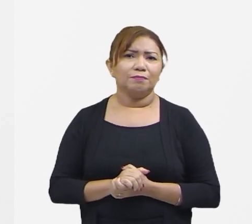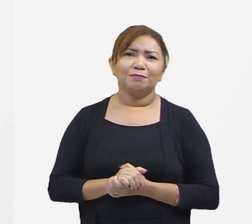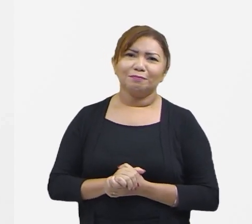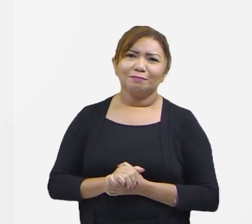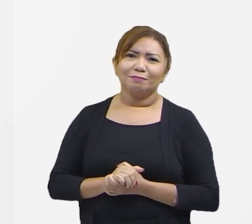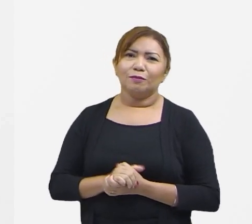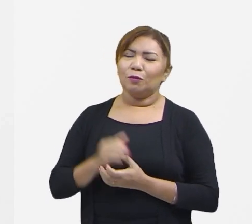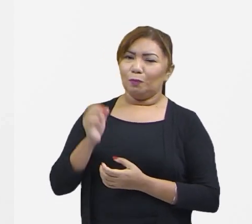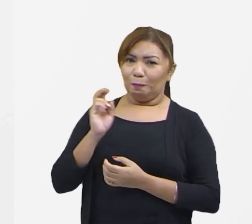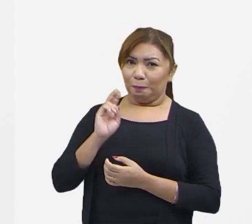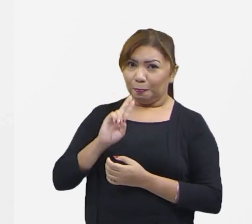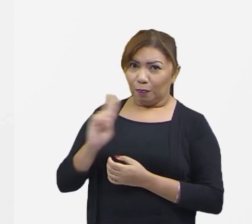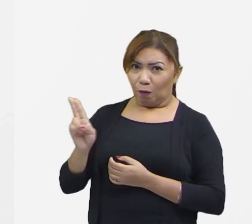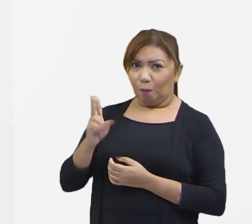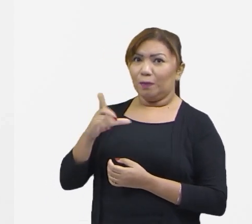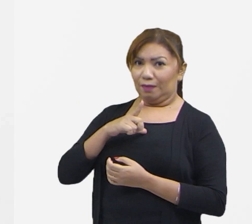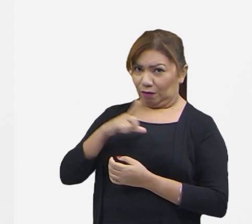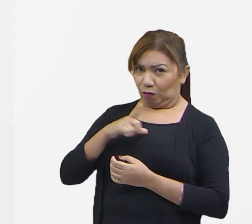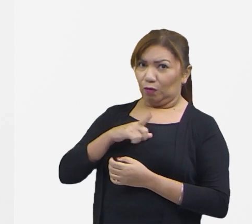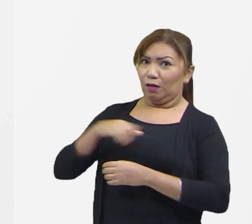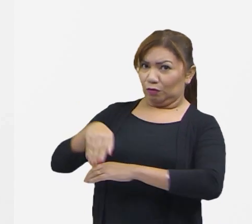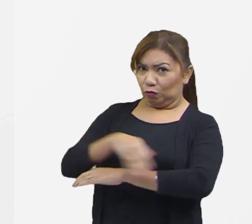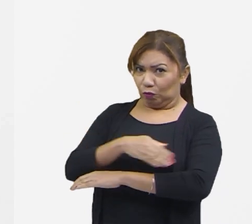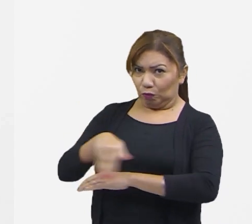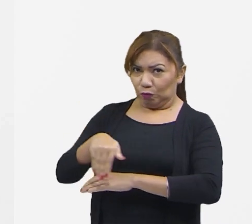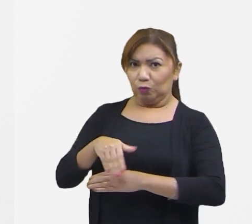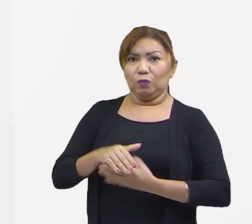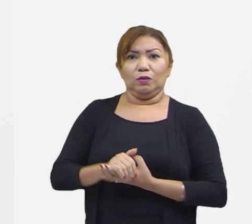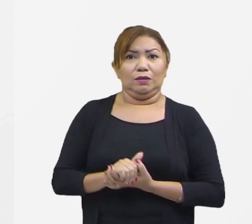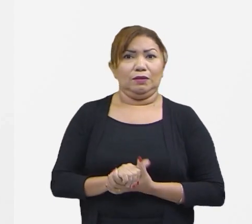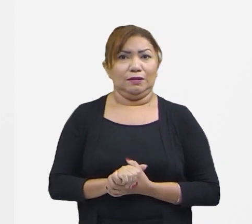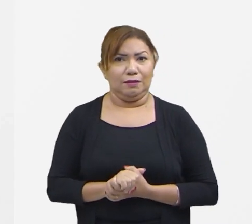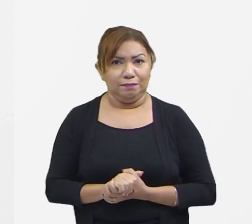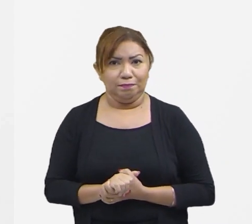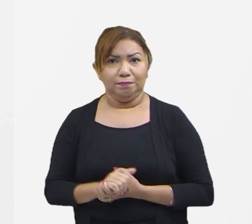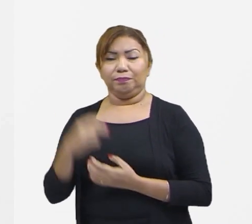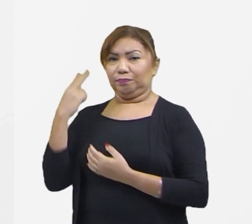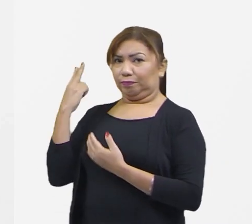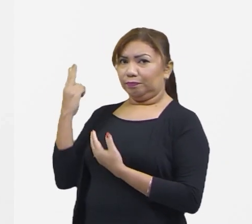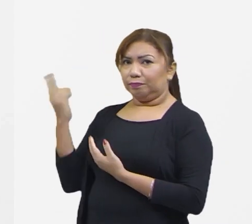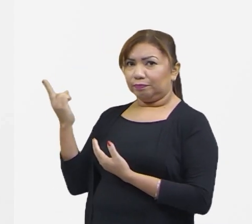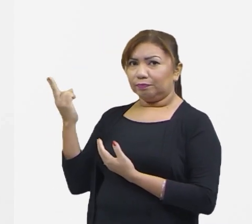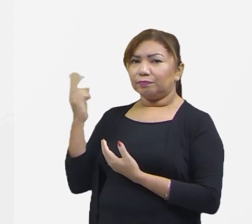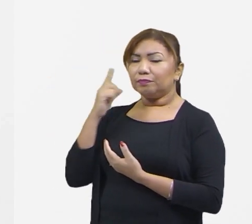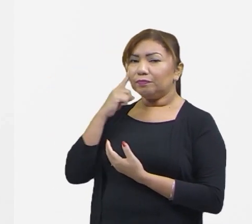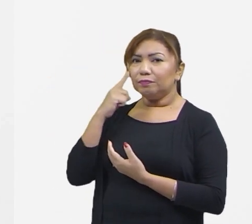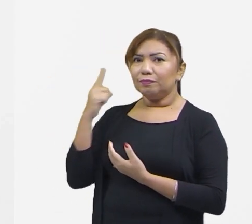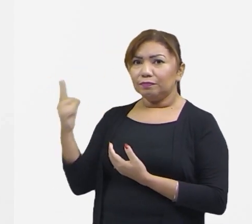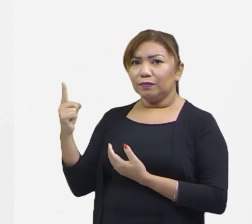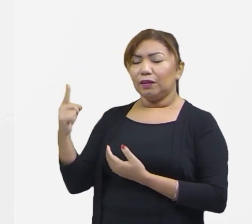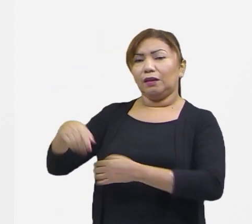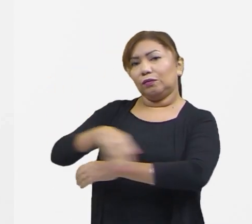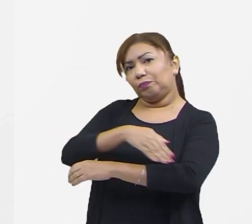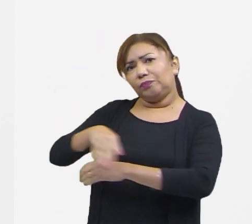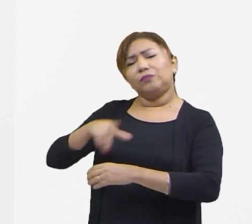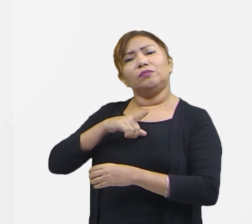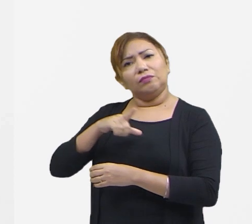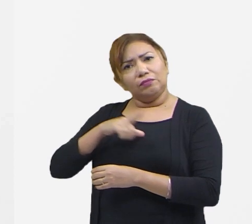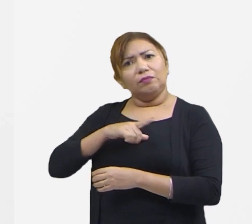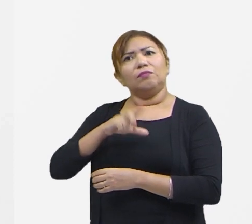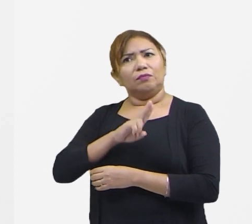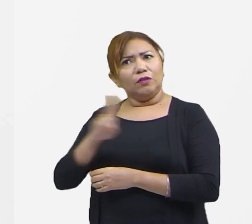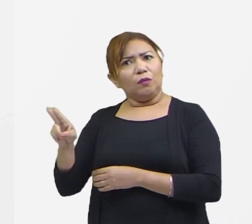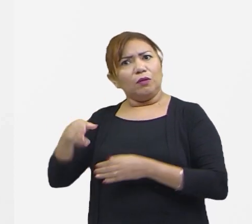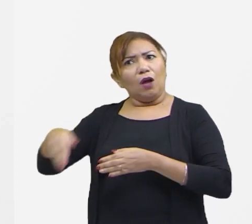O nome das ruas. A próxima imagem, o nome das ruas também, que hoje